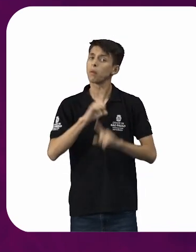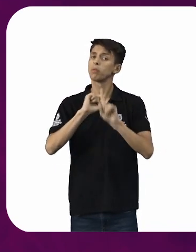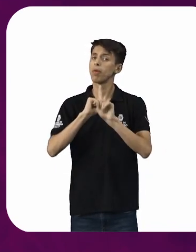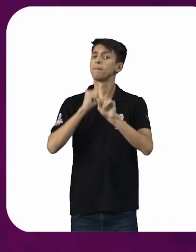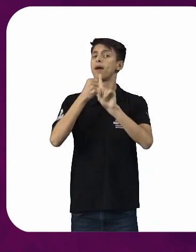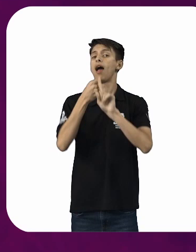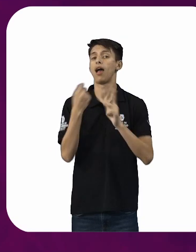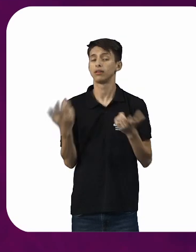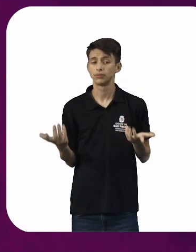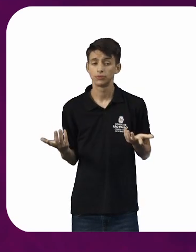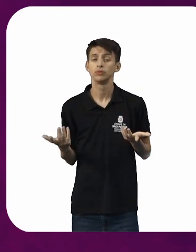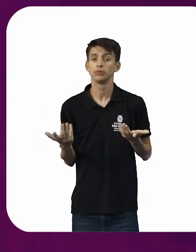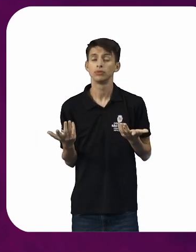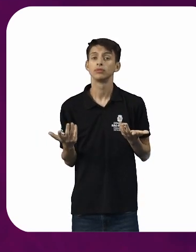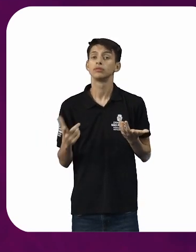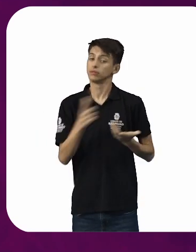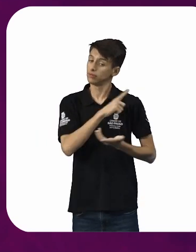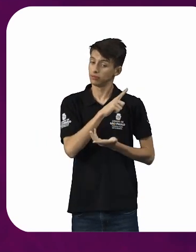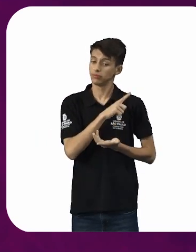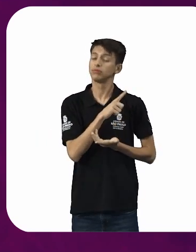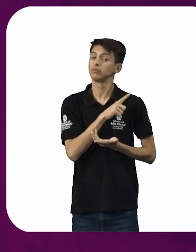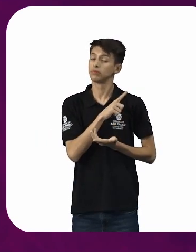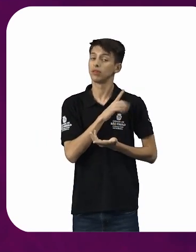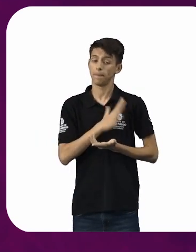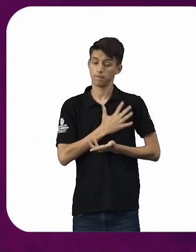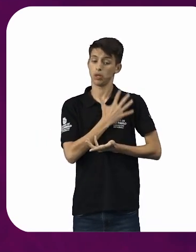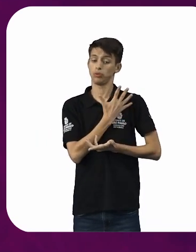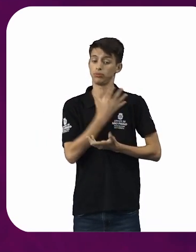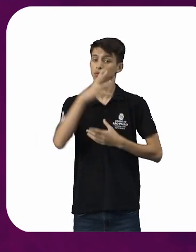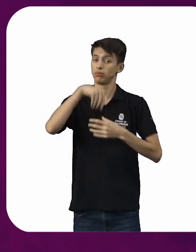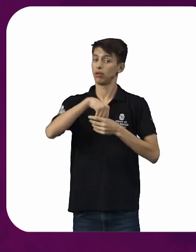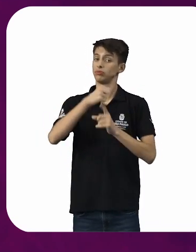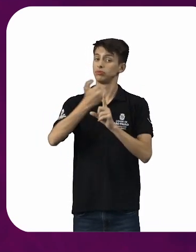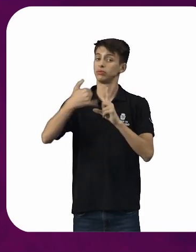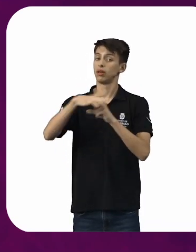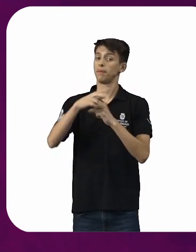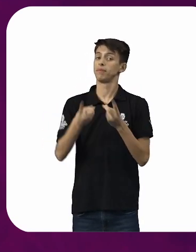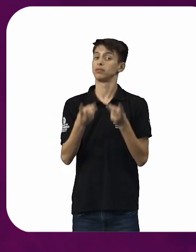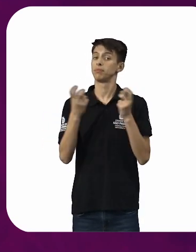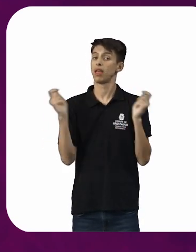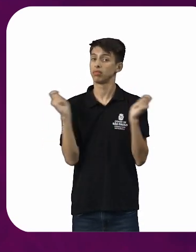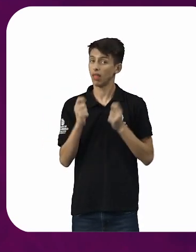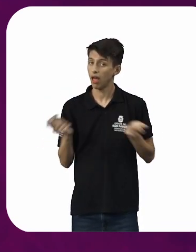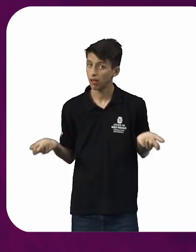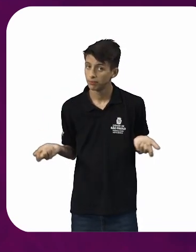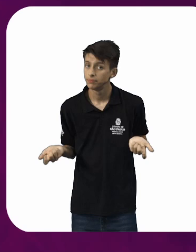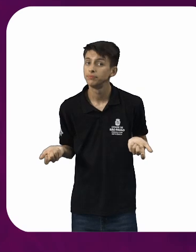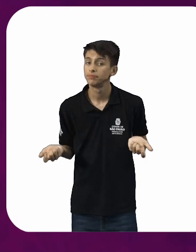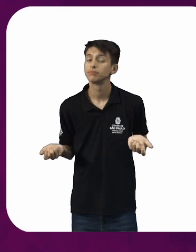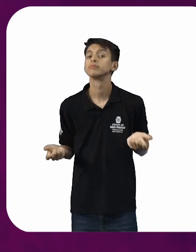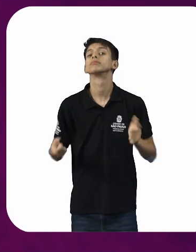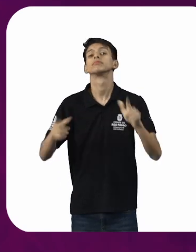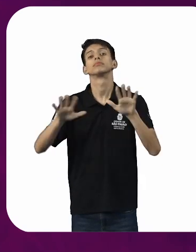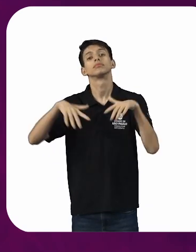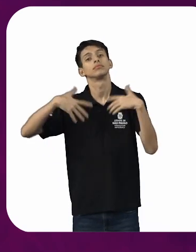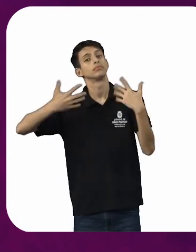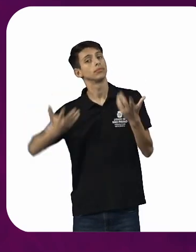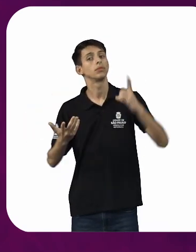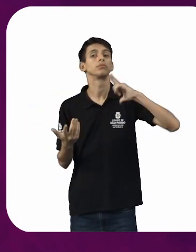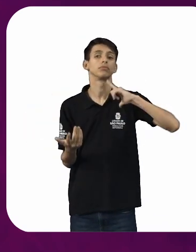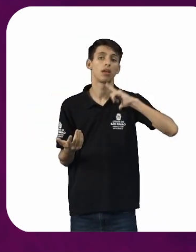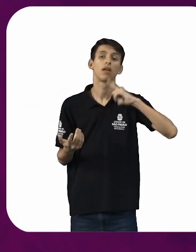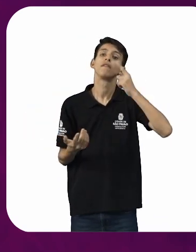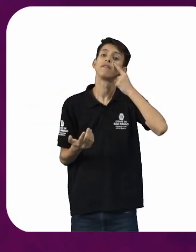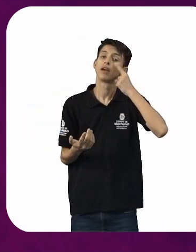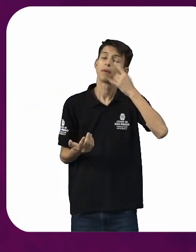impactando em como as discriminações se refletem na nossa sociedade. Então, acho que elas dialogam, né, muitas vezes se interseccionam, as